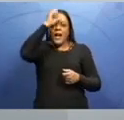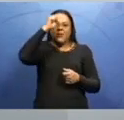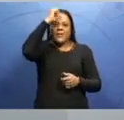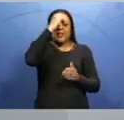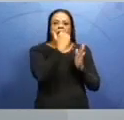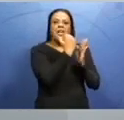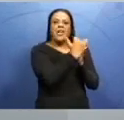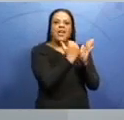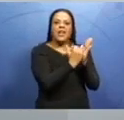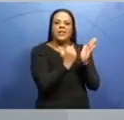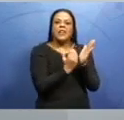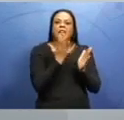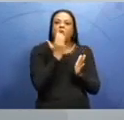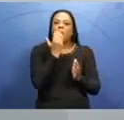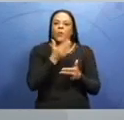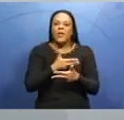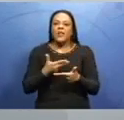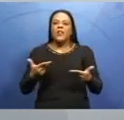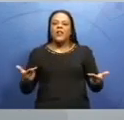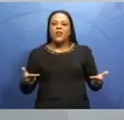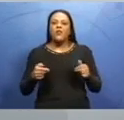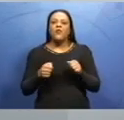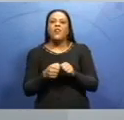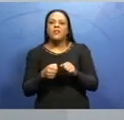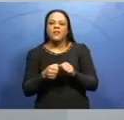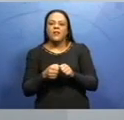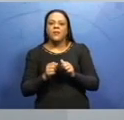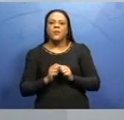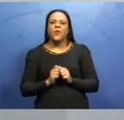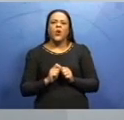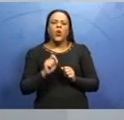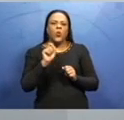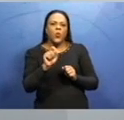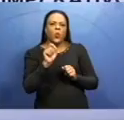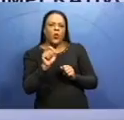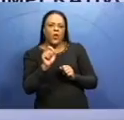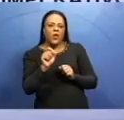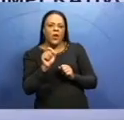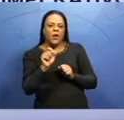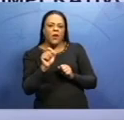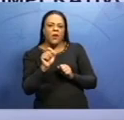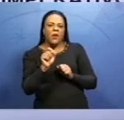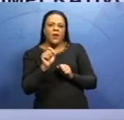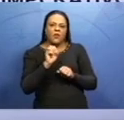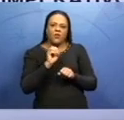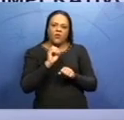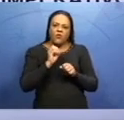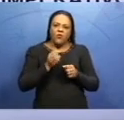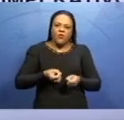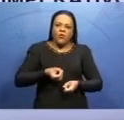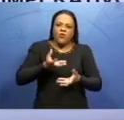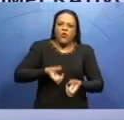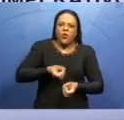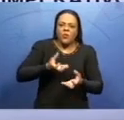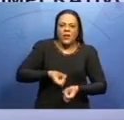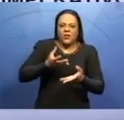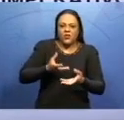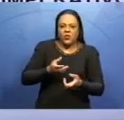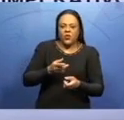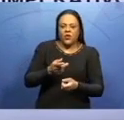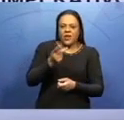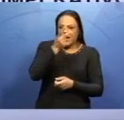culinária. Receitas culinárias são orientações que ajudam as pessoas a